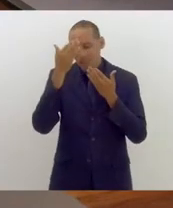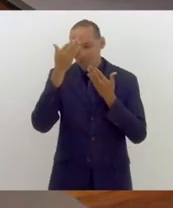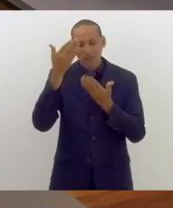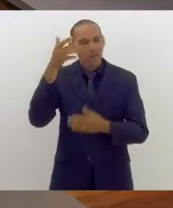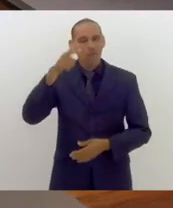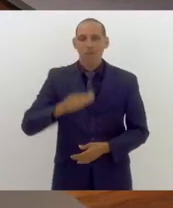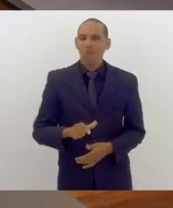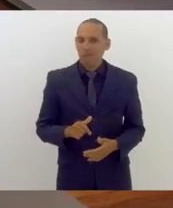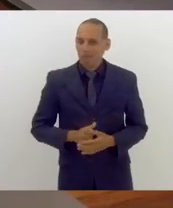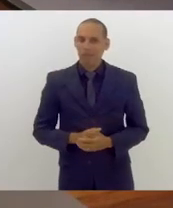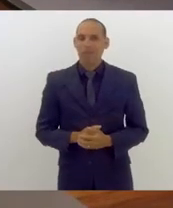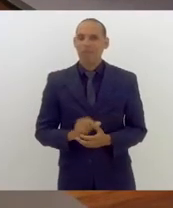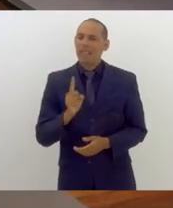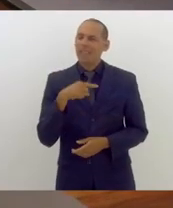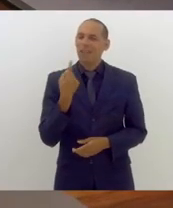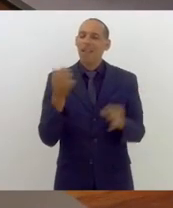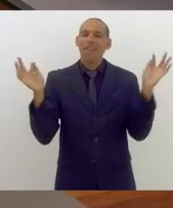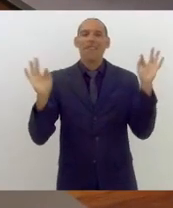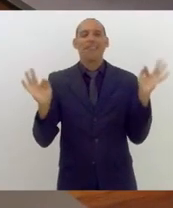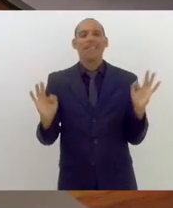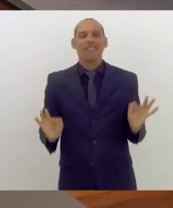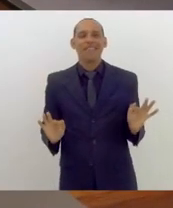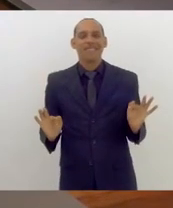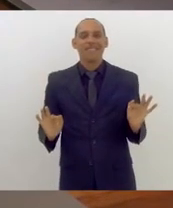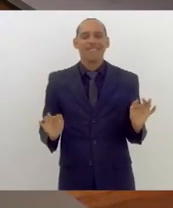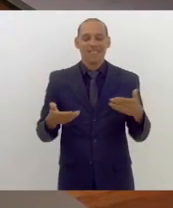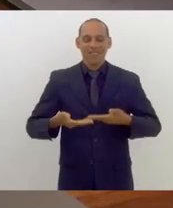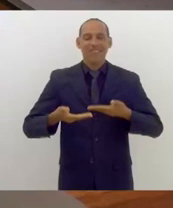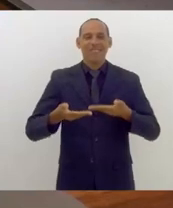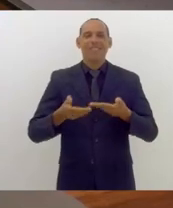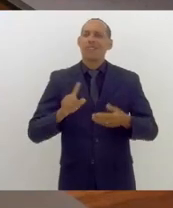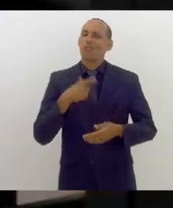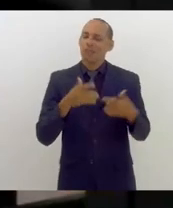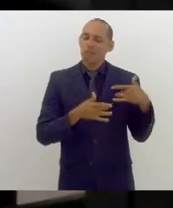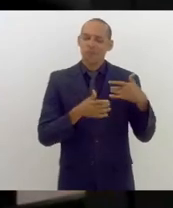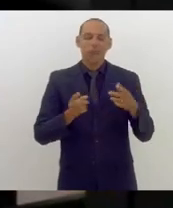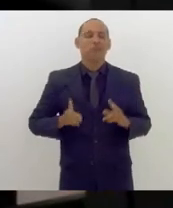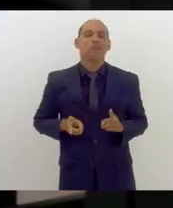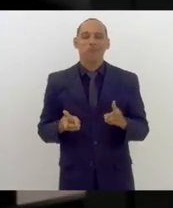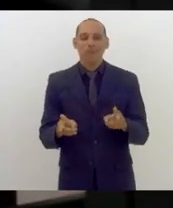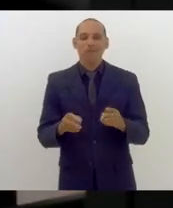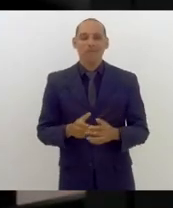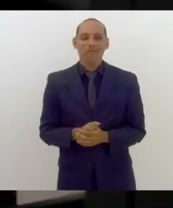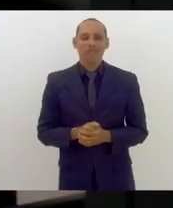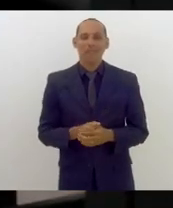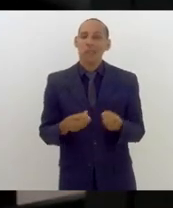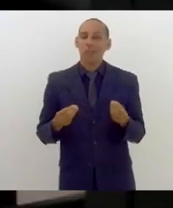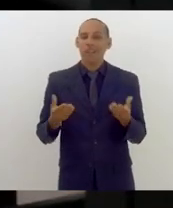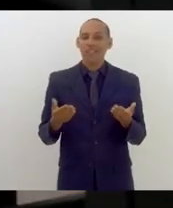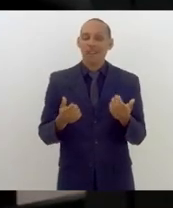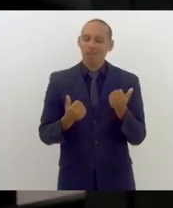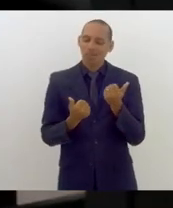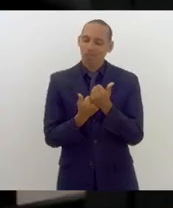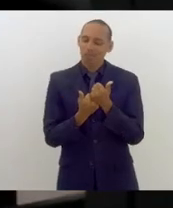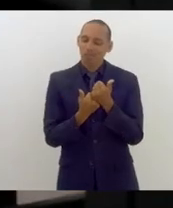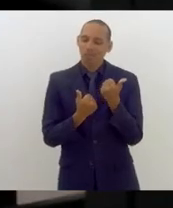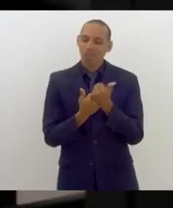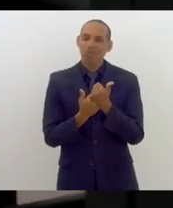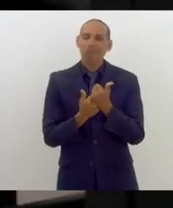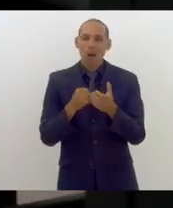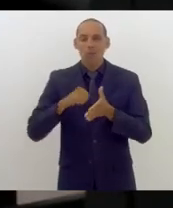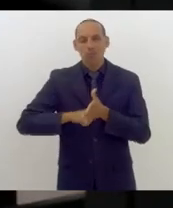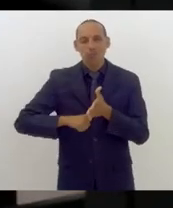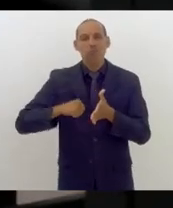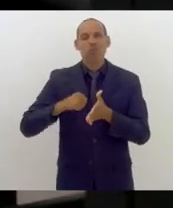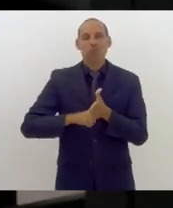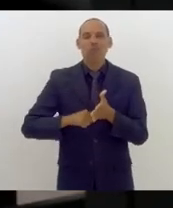é a gente ficou muito feliz com o convite estamos sempre à disposição para obreá nessa nessa luta que é tão